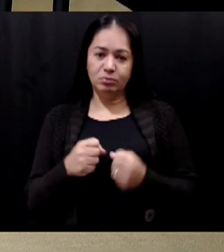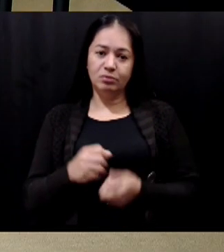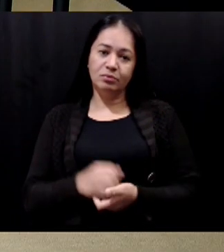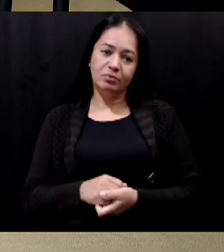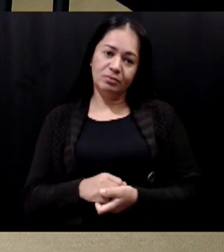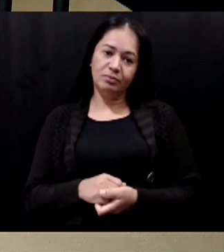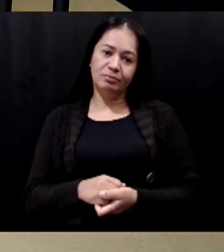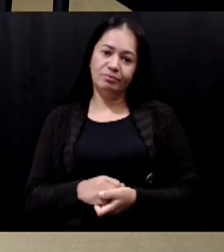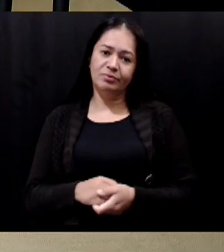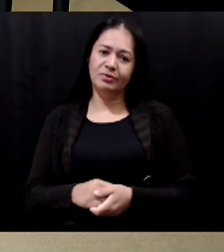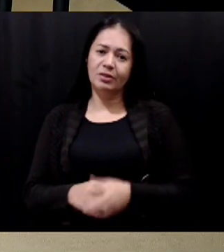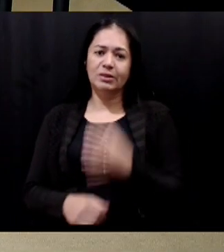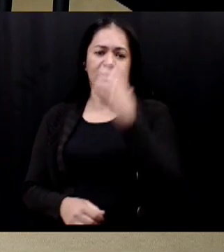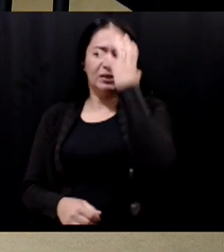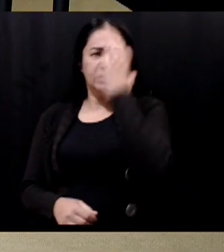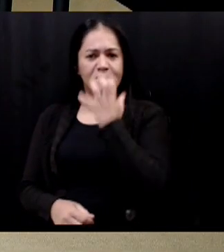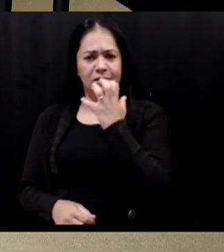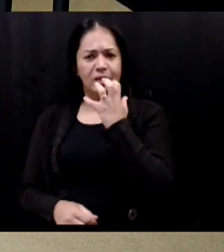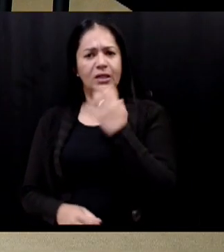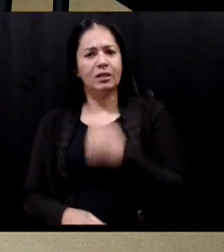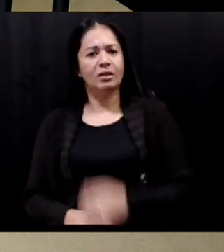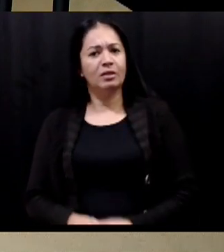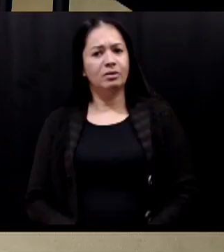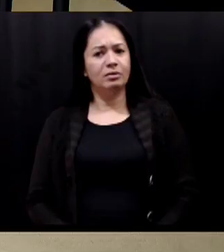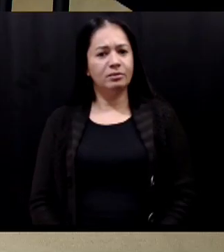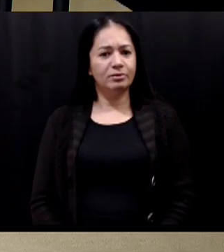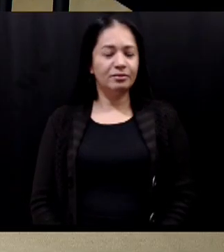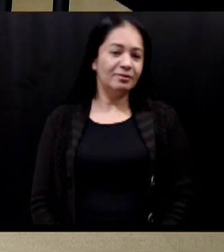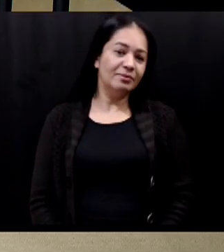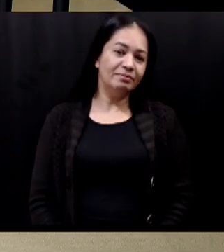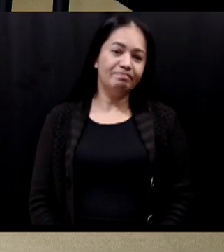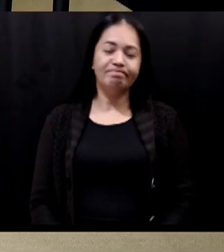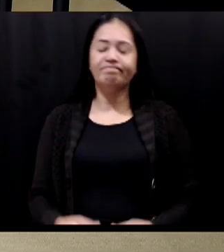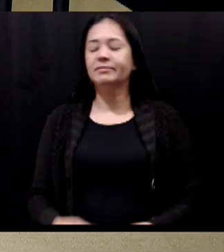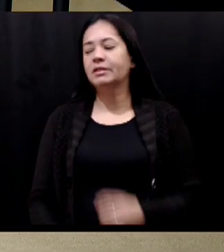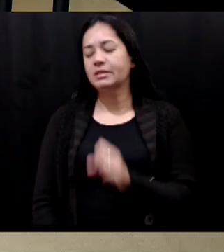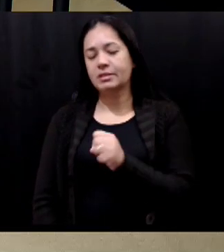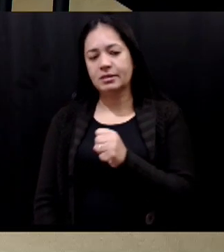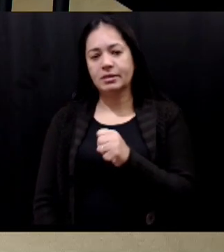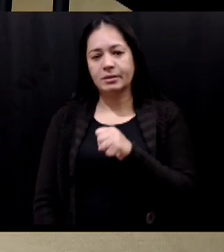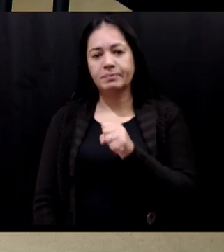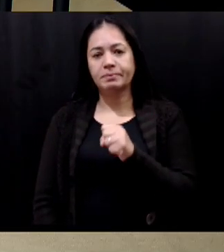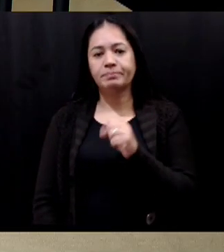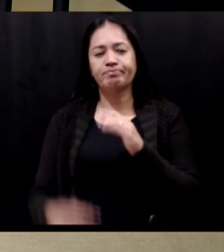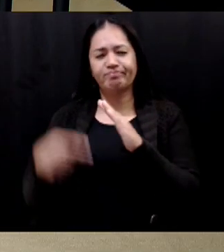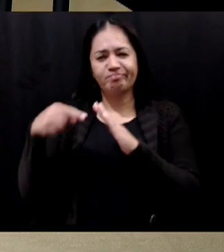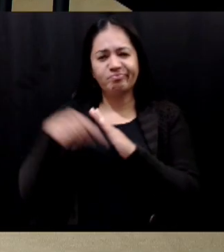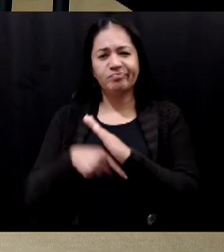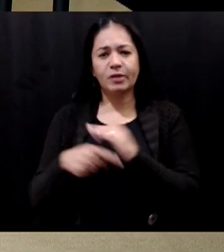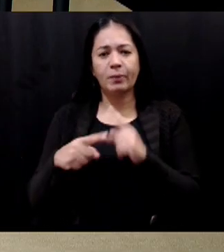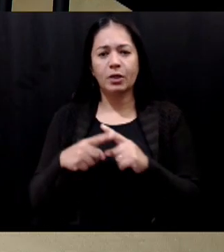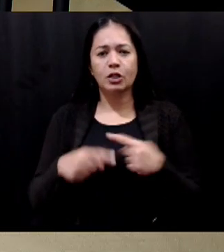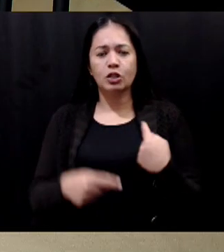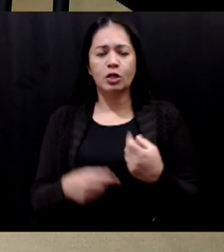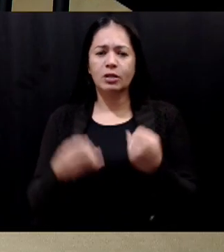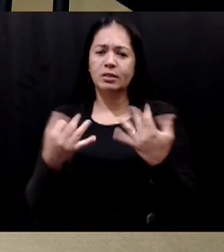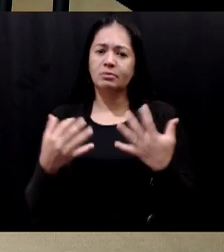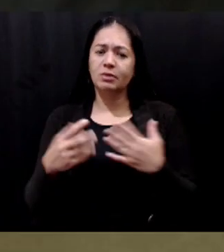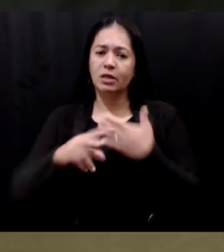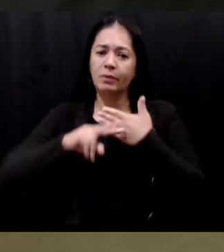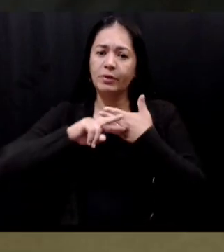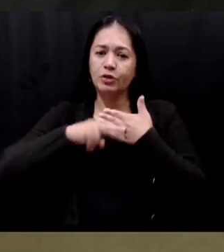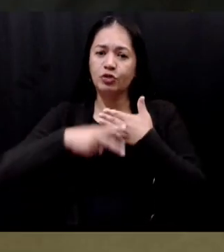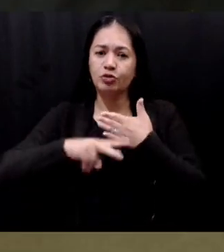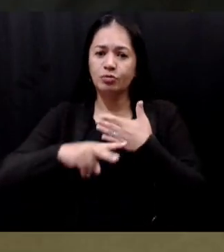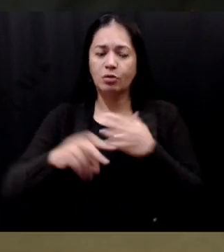sério, bem profundo, Demais. né, Paula? É profundo Uhum. demais, porque a gente está falando aqui de um efeito sanfona, que acontece comigo, com você